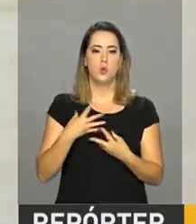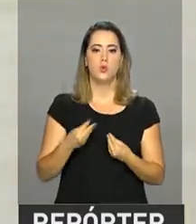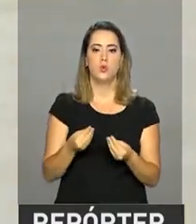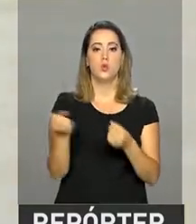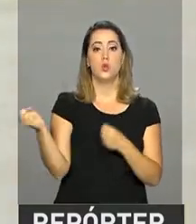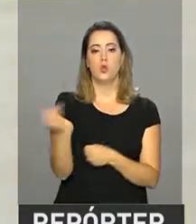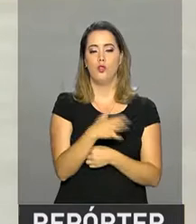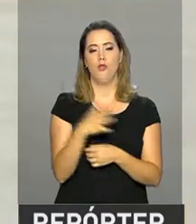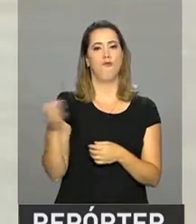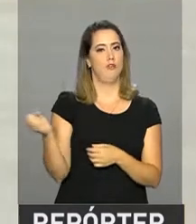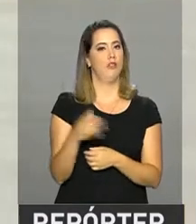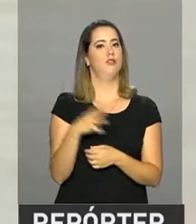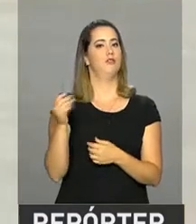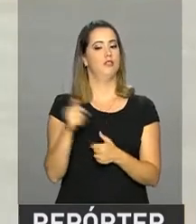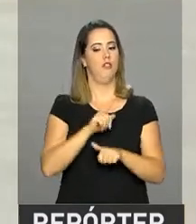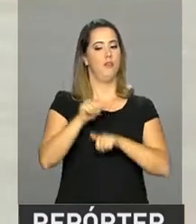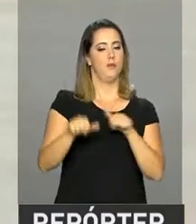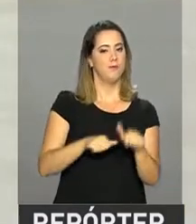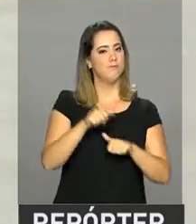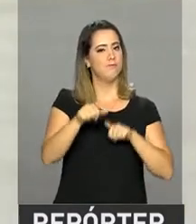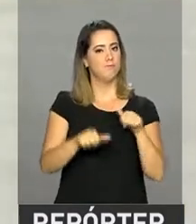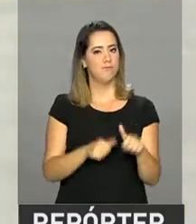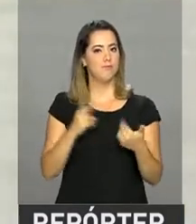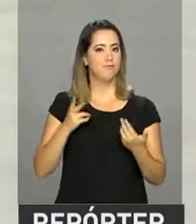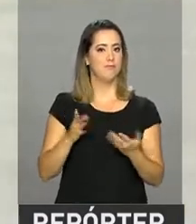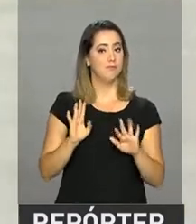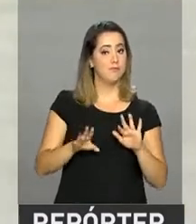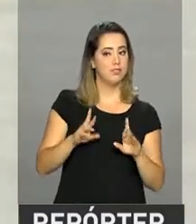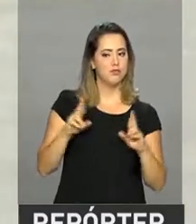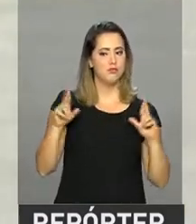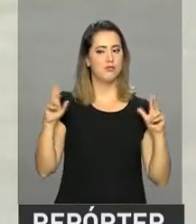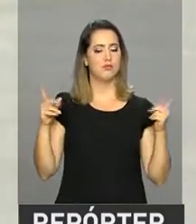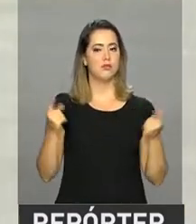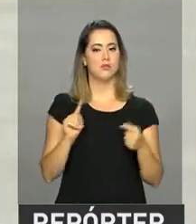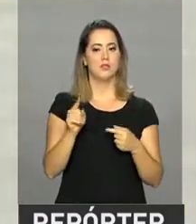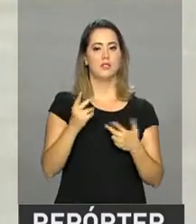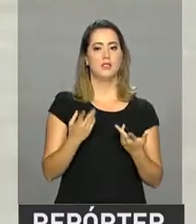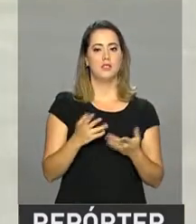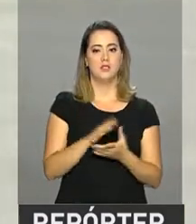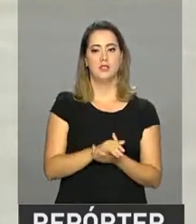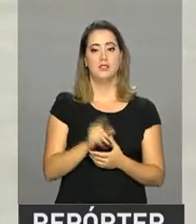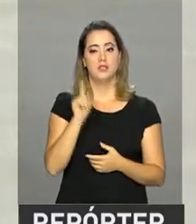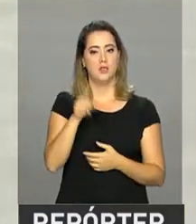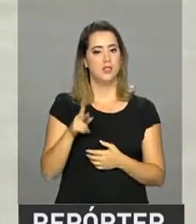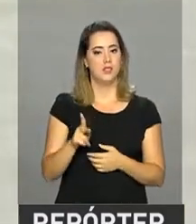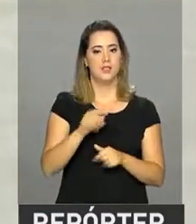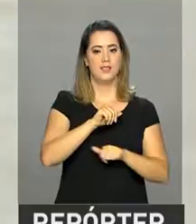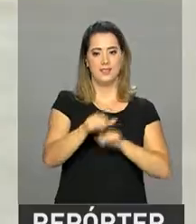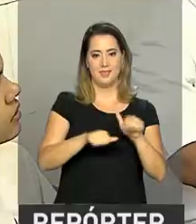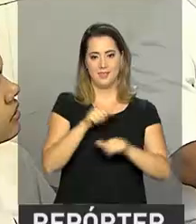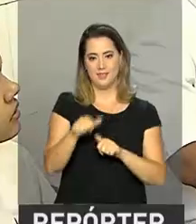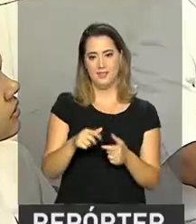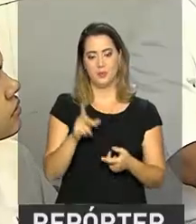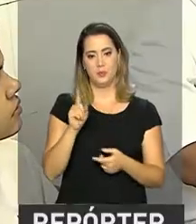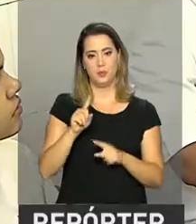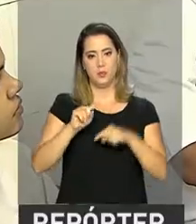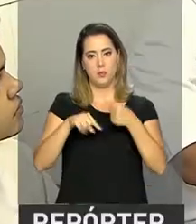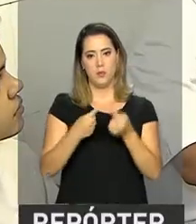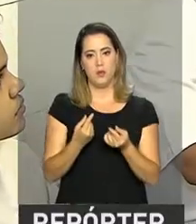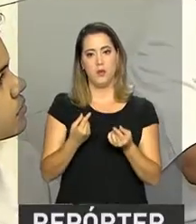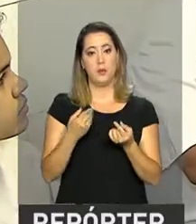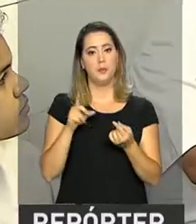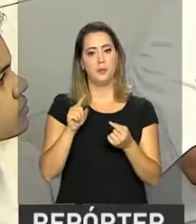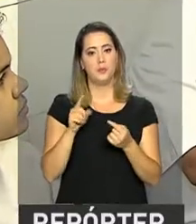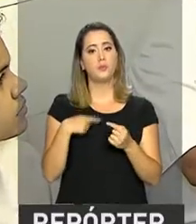inovando na cozinha, gosto de estar modificando as coisas. Nem sempre eu faço a mesma coisa uma vez ou duas, sempre eu modifico. Depois de